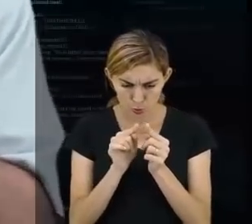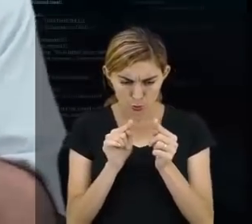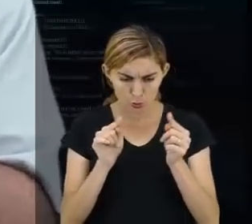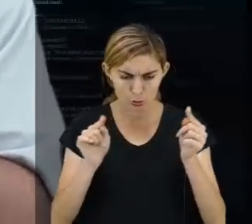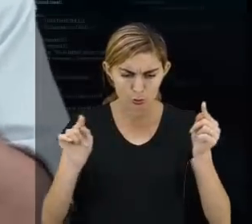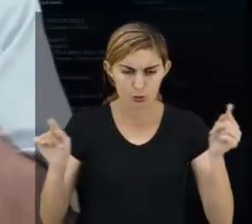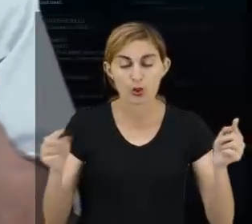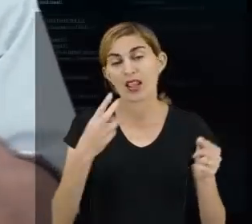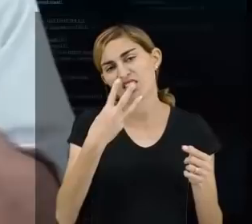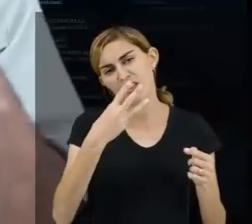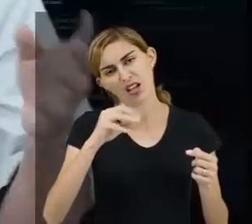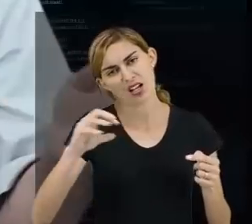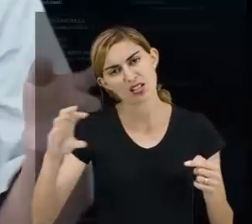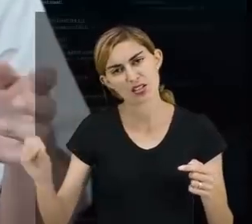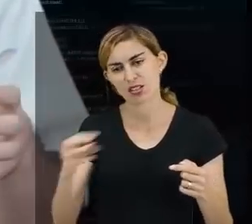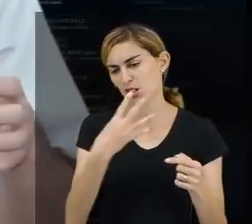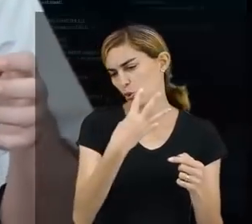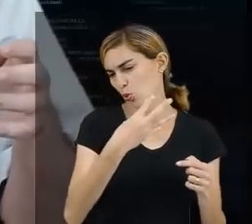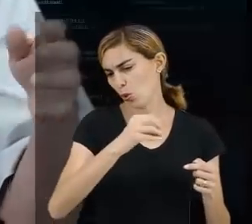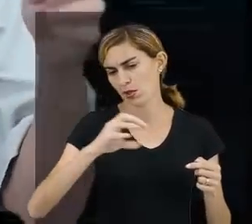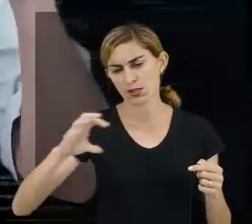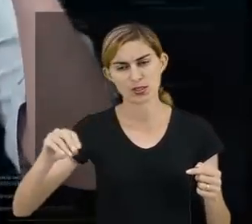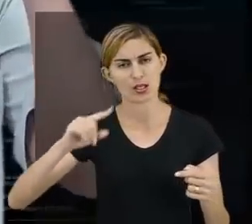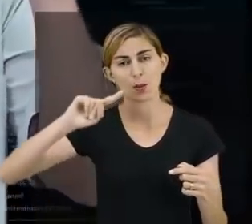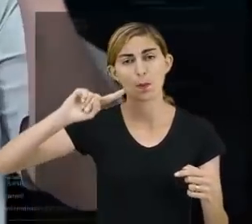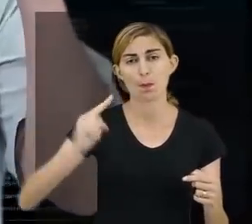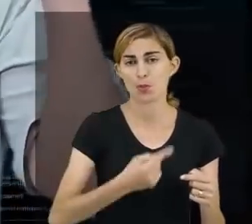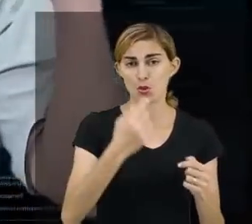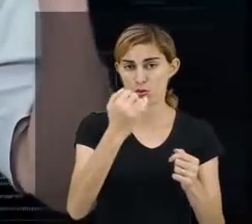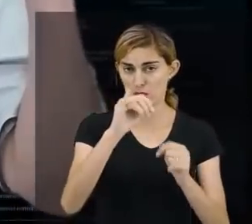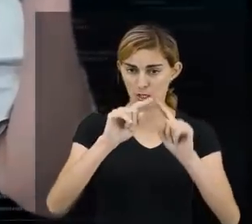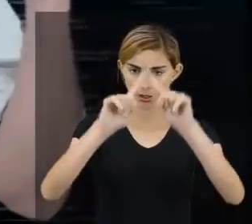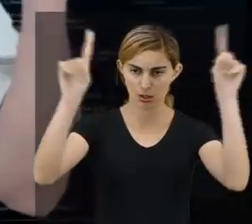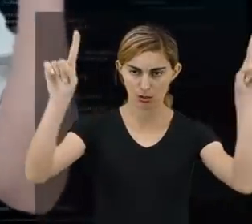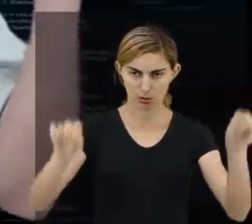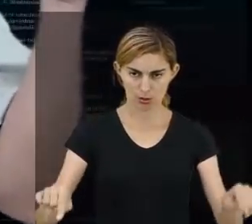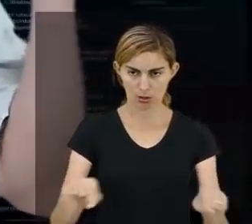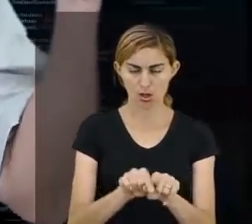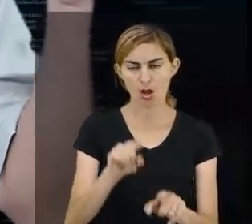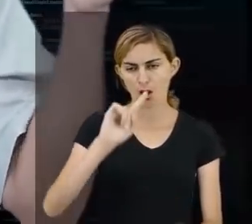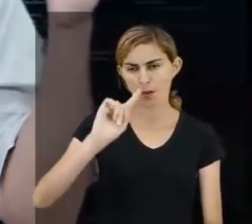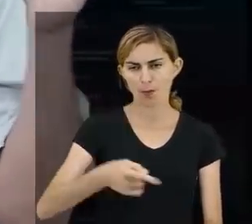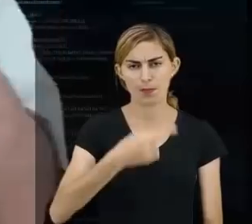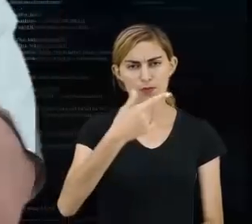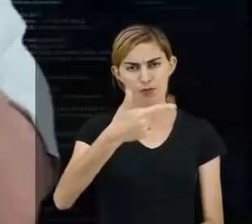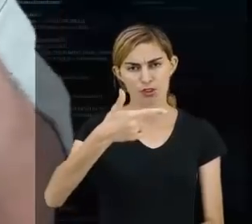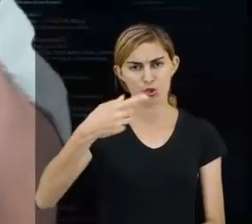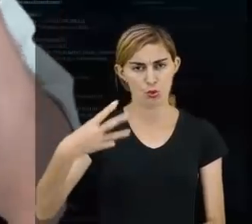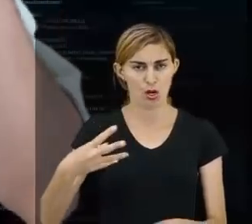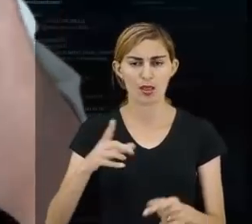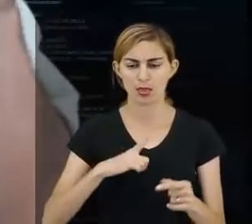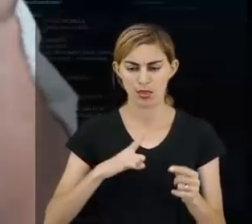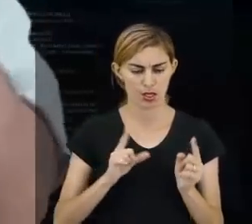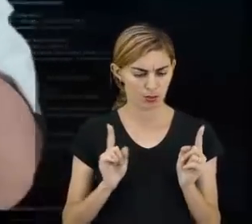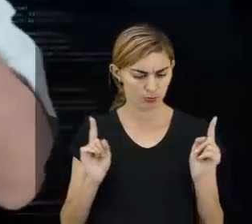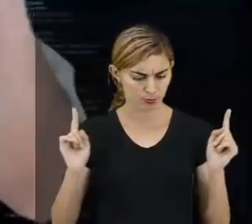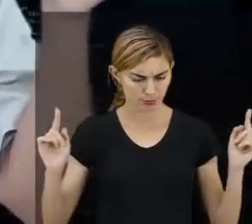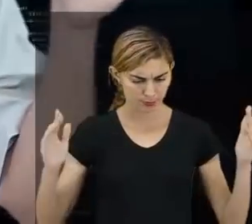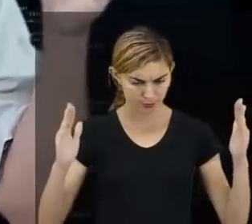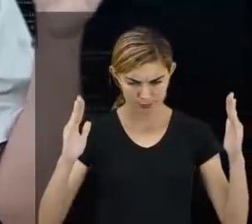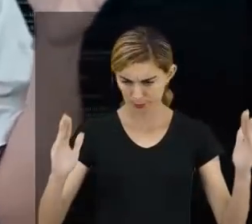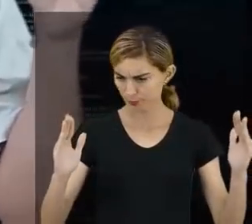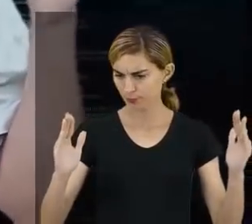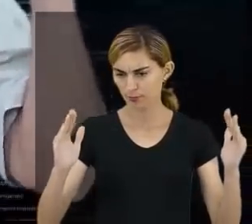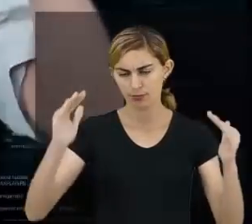define 300, 400, 1000. Se sua tela for 1024, então ela tem um tamanho máximo de 1024 pixels